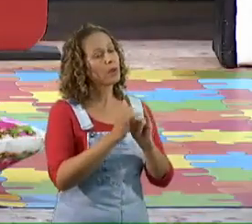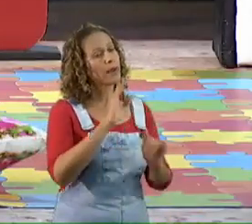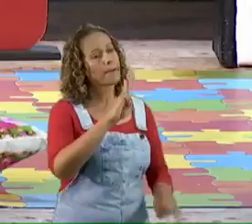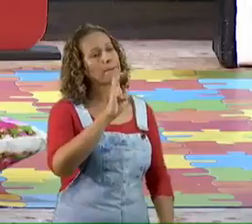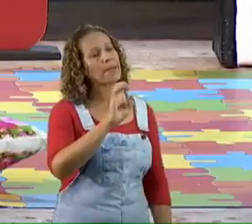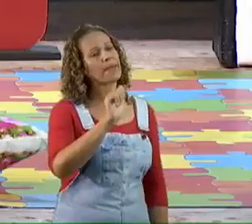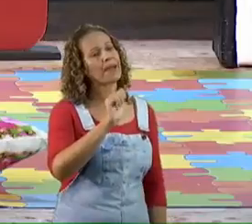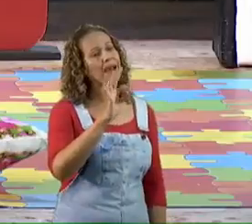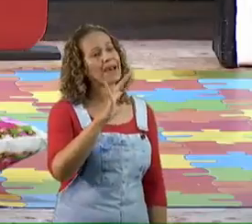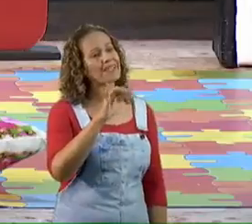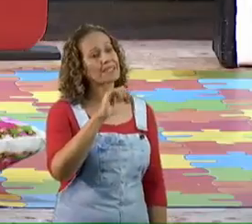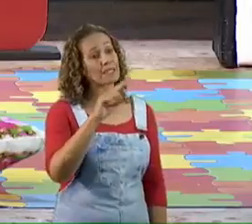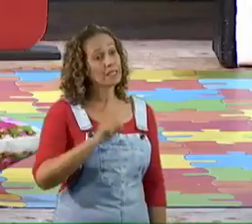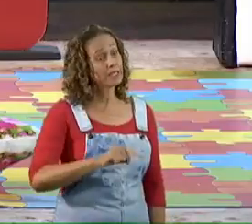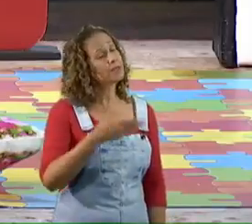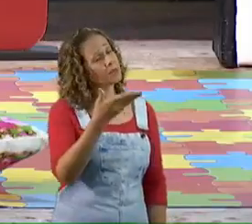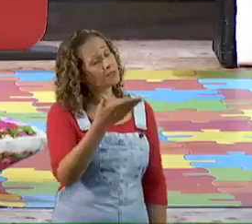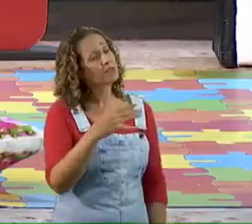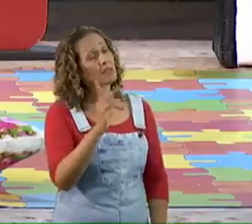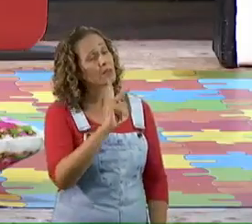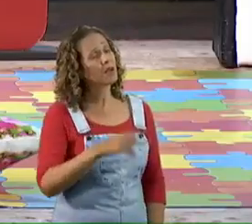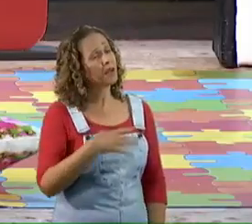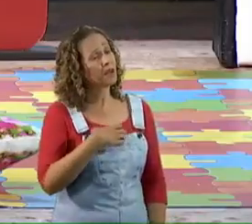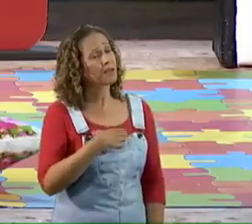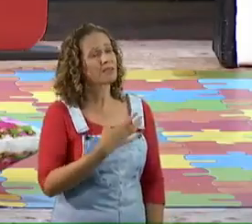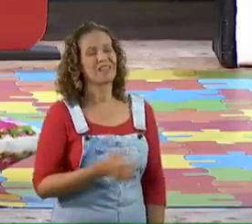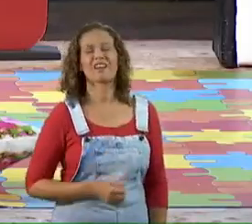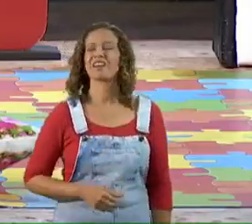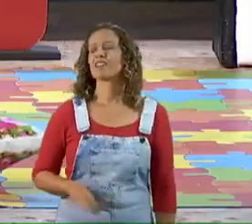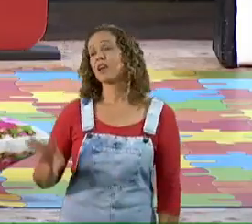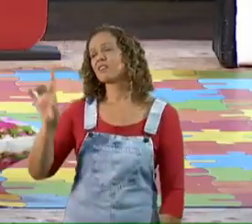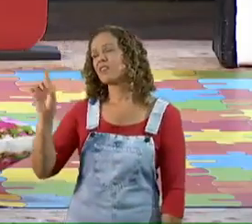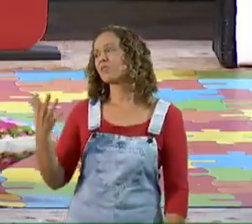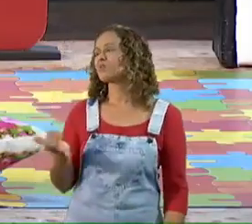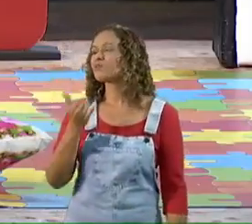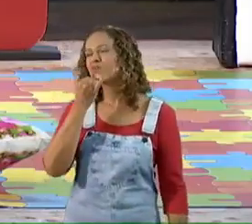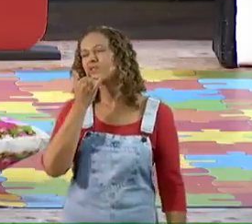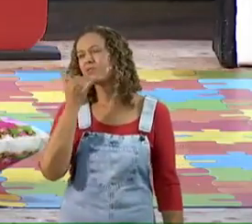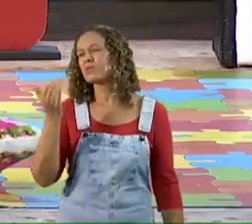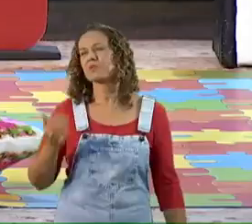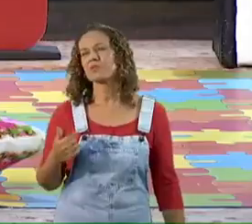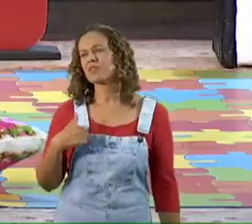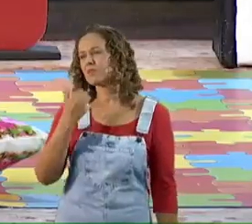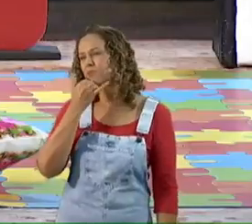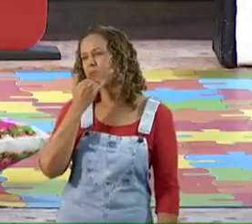terá paz. Olha, Deus, não me leva a mal não, viu? Mas